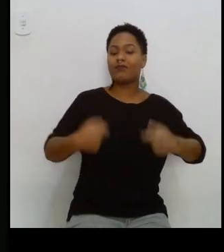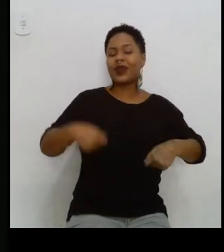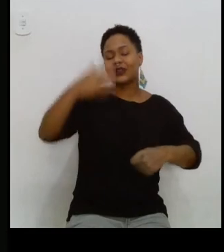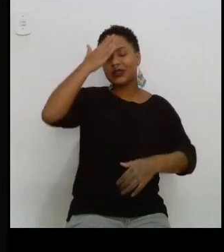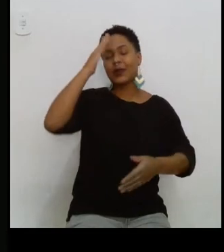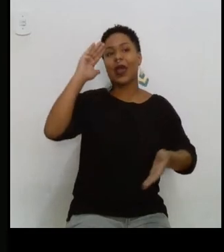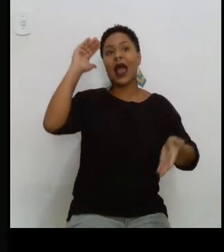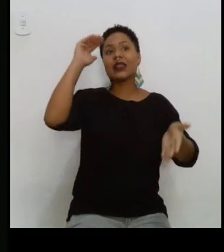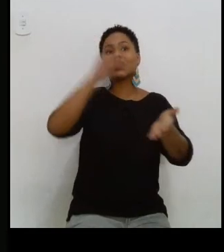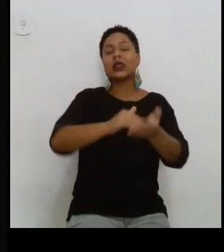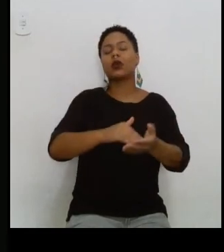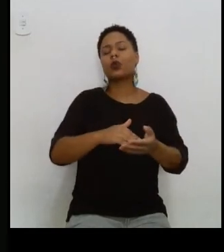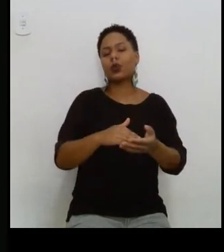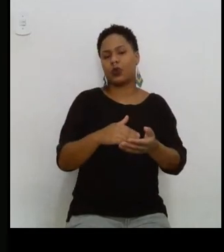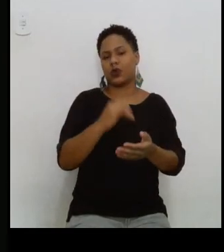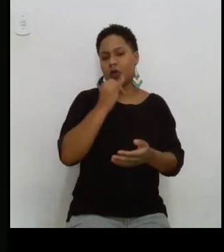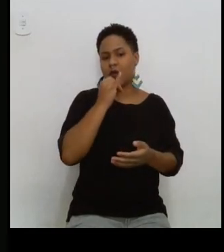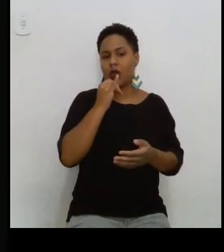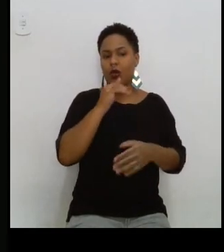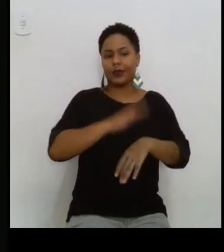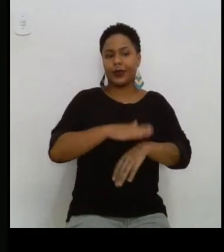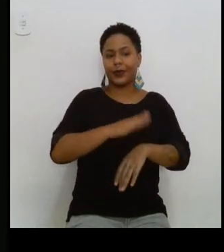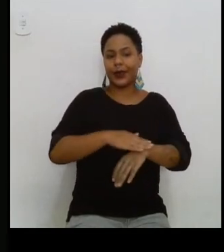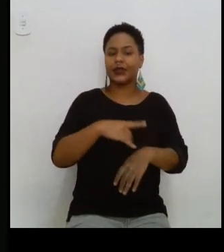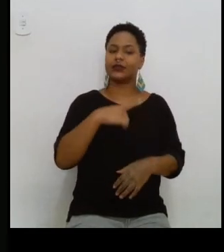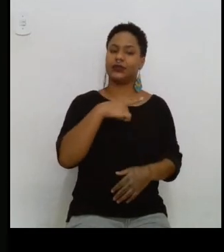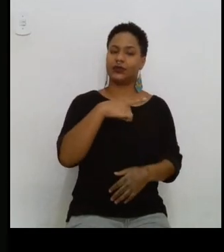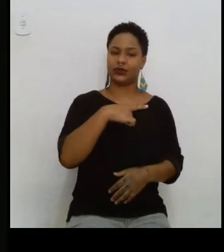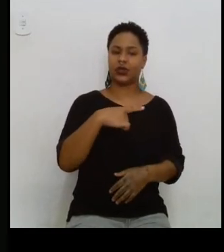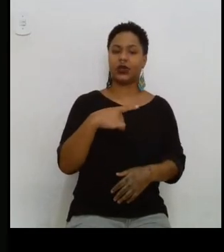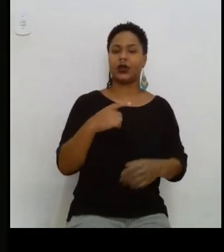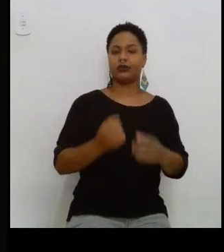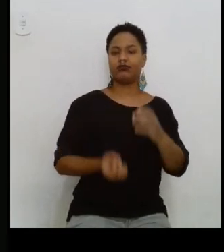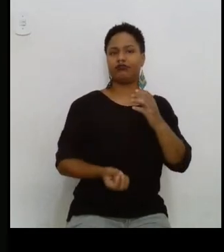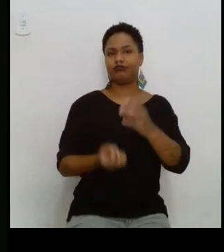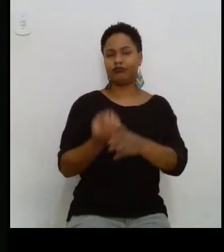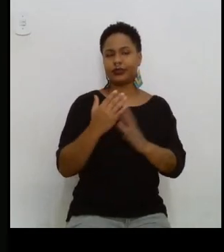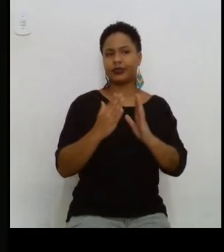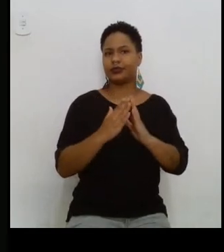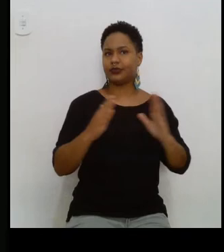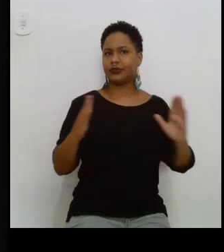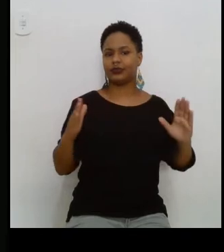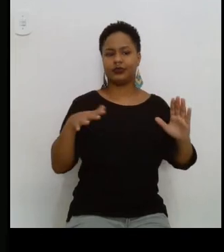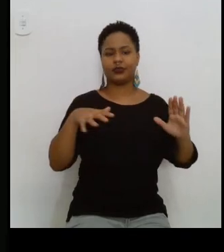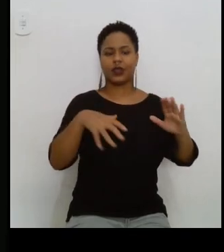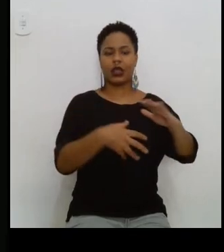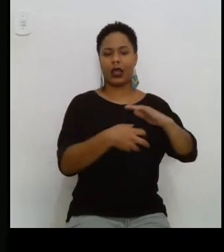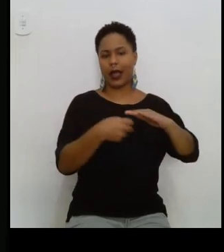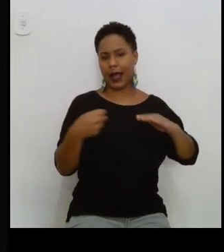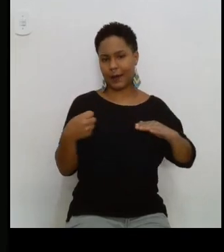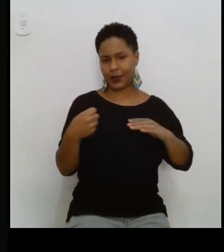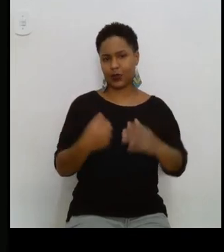em algum momento cria uma série de capturas é